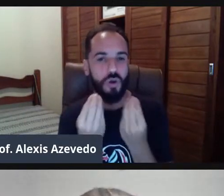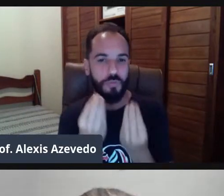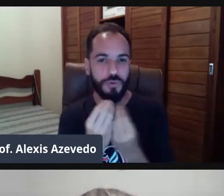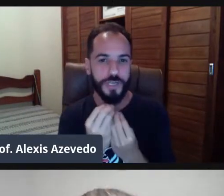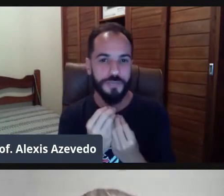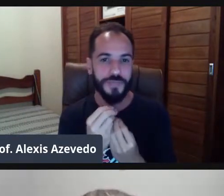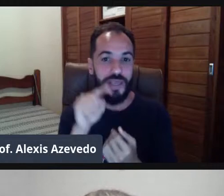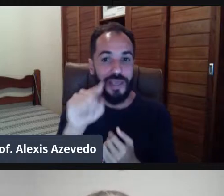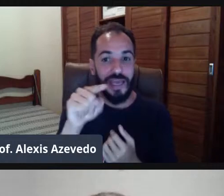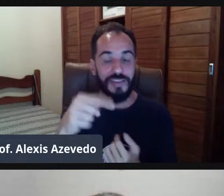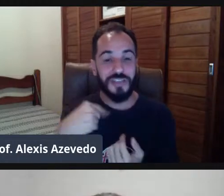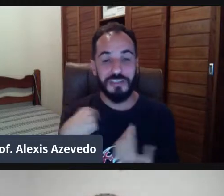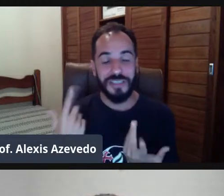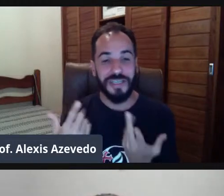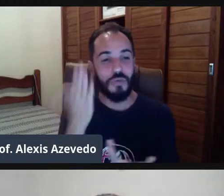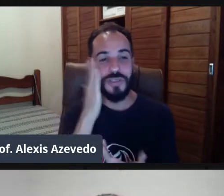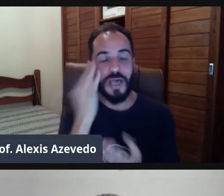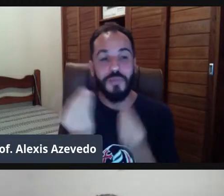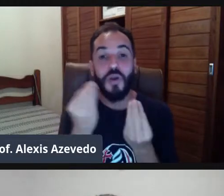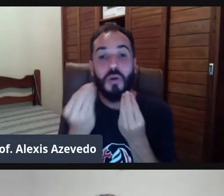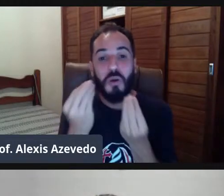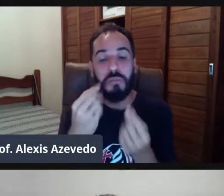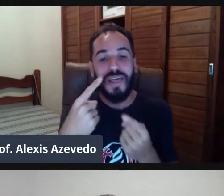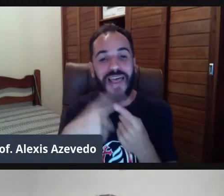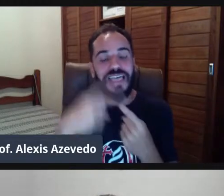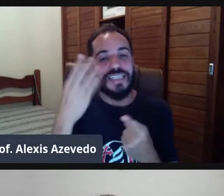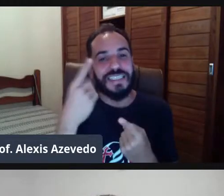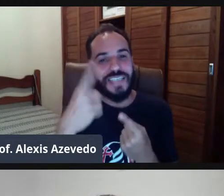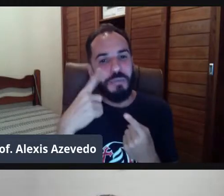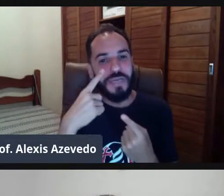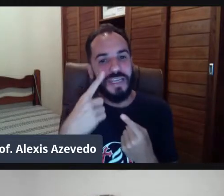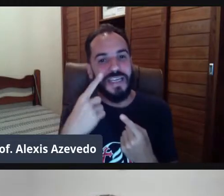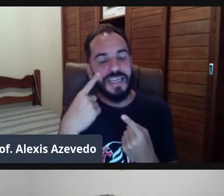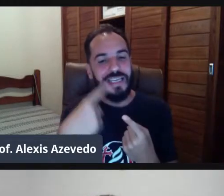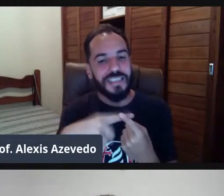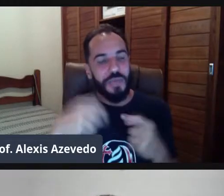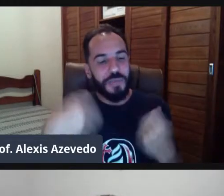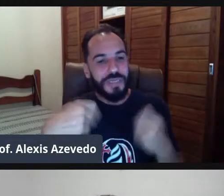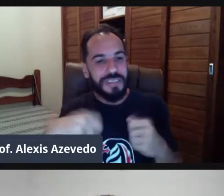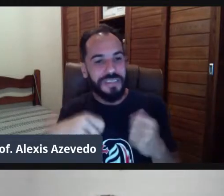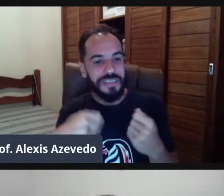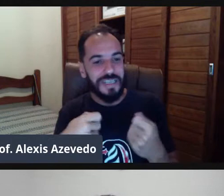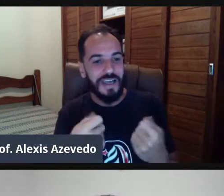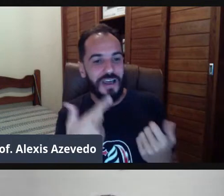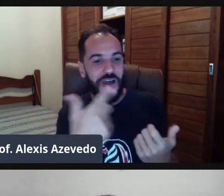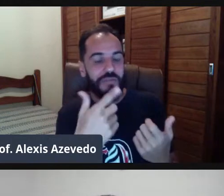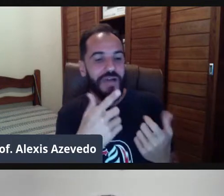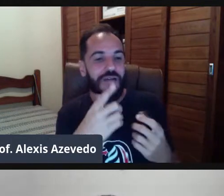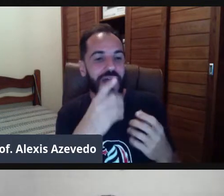refém dos aparatos eletrônicos, dos meios de comunicação